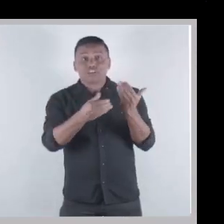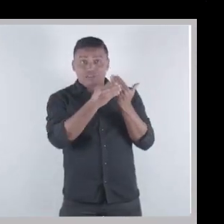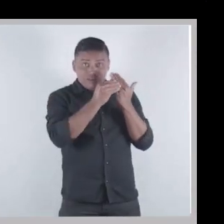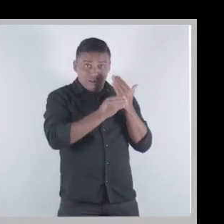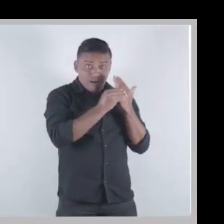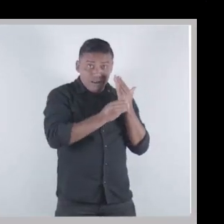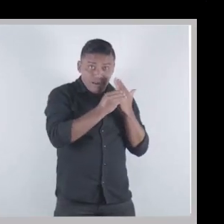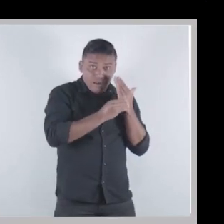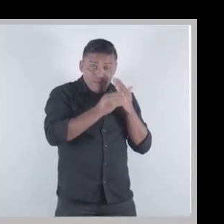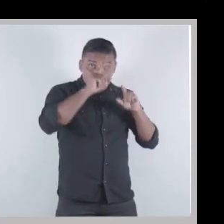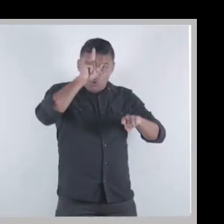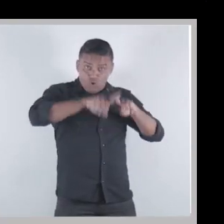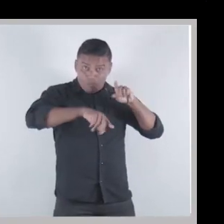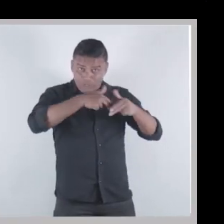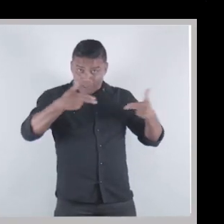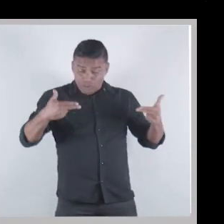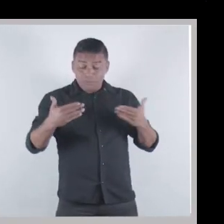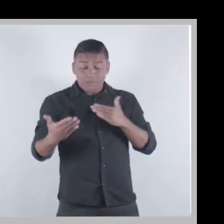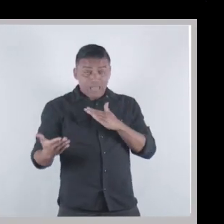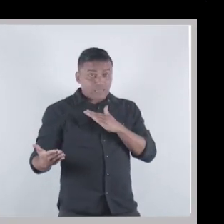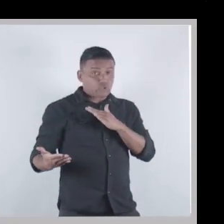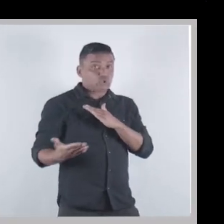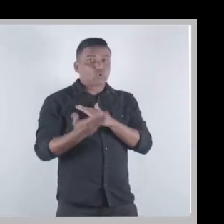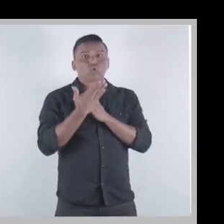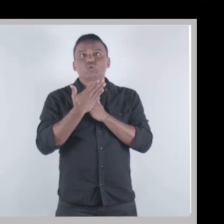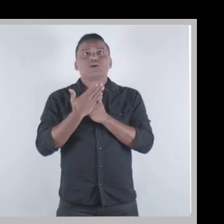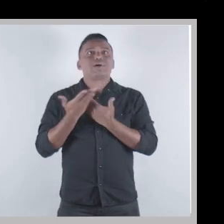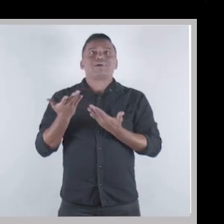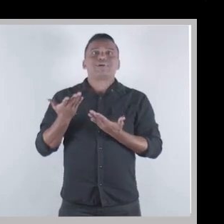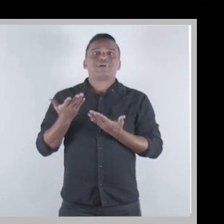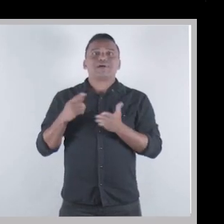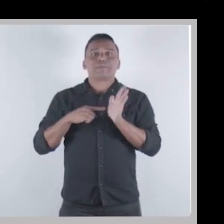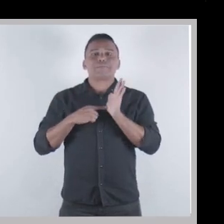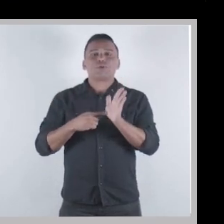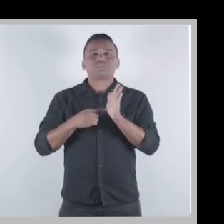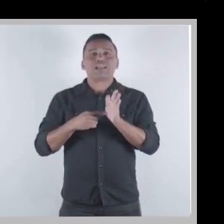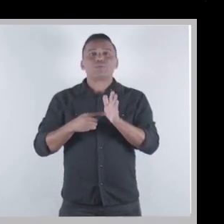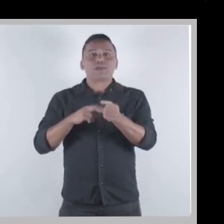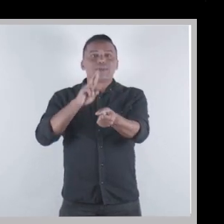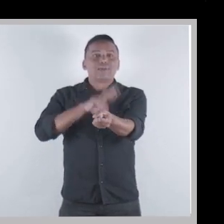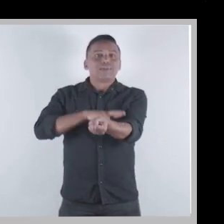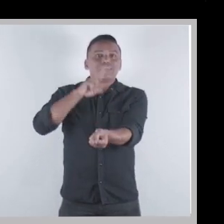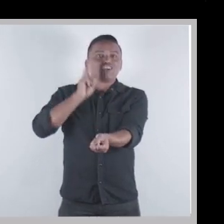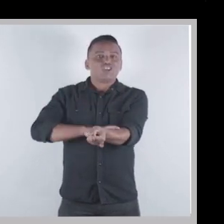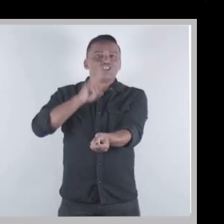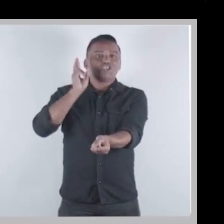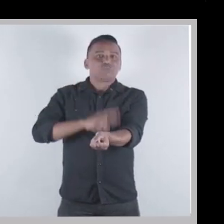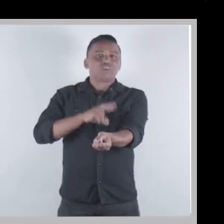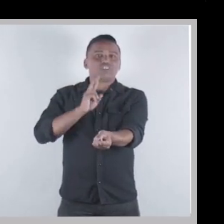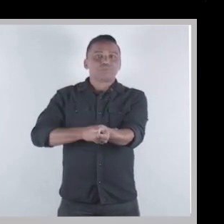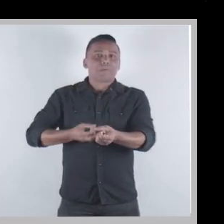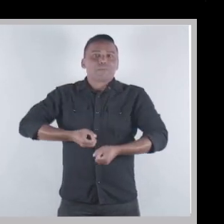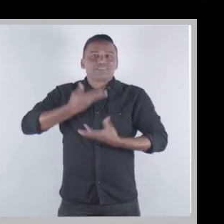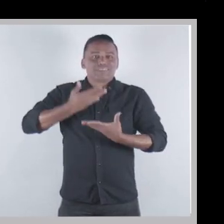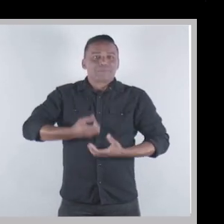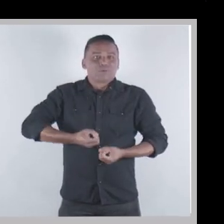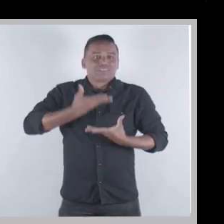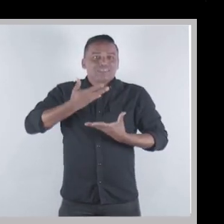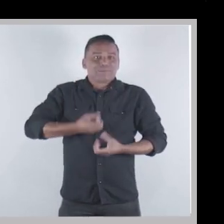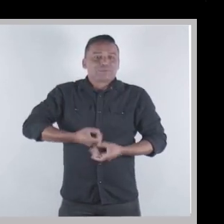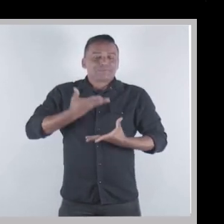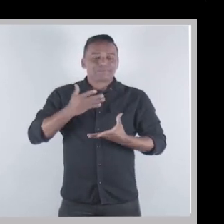objeto me ajuda muito a pautar o ritmo da poesia e também a